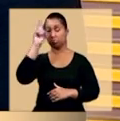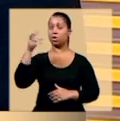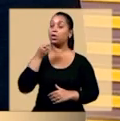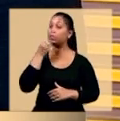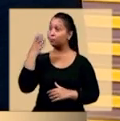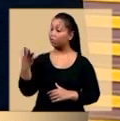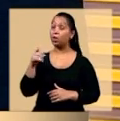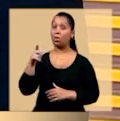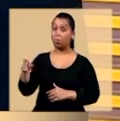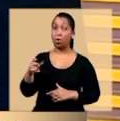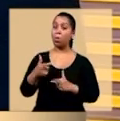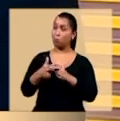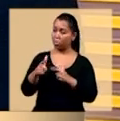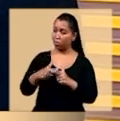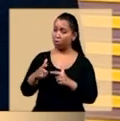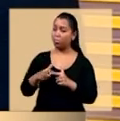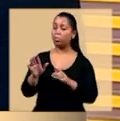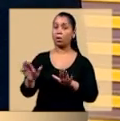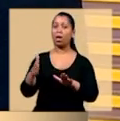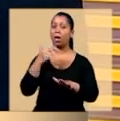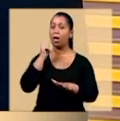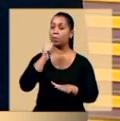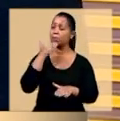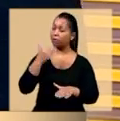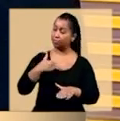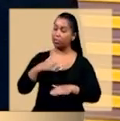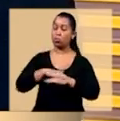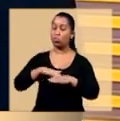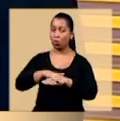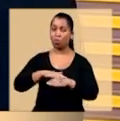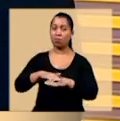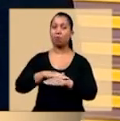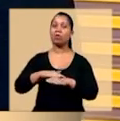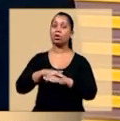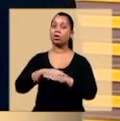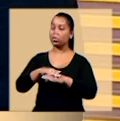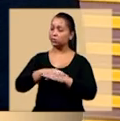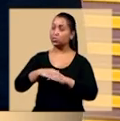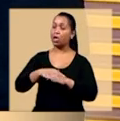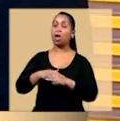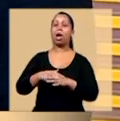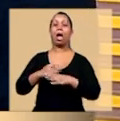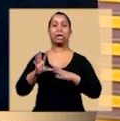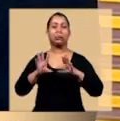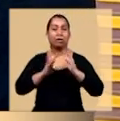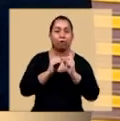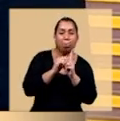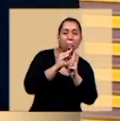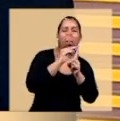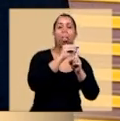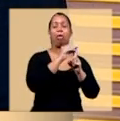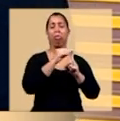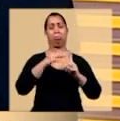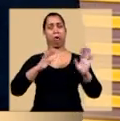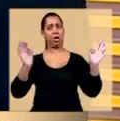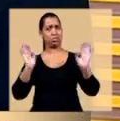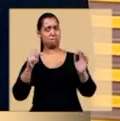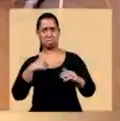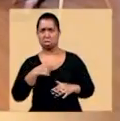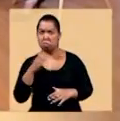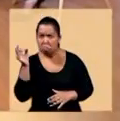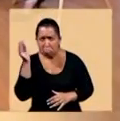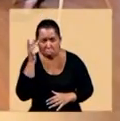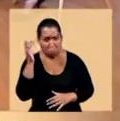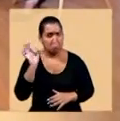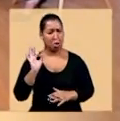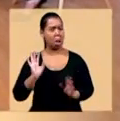falei, olha, aconteceu um problema assim, a menina veio falar que teve um assédio, nananana. Ele falou, imagina, acha, eu não. Mal entendido, né?